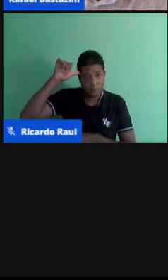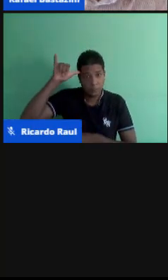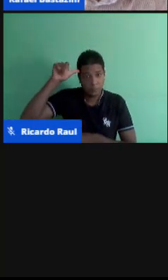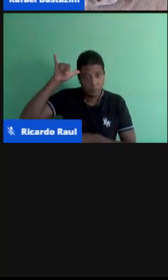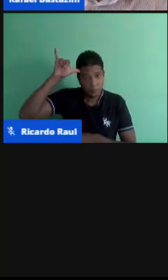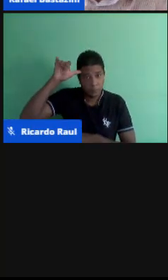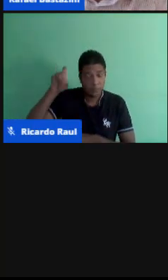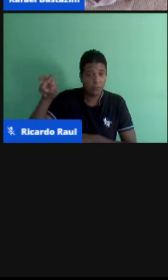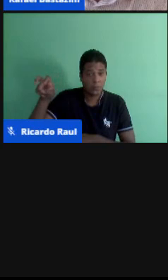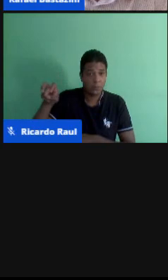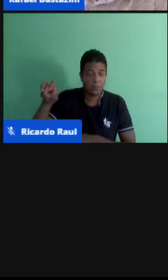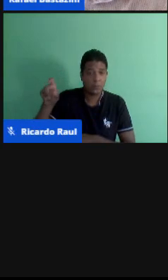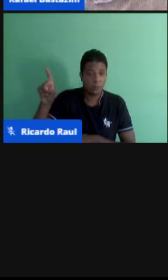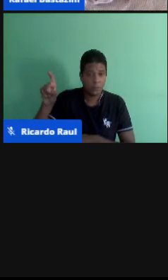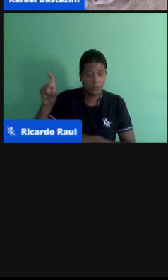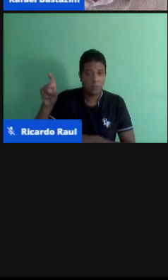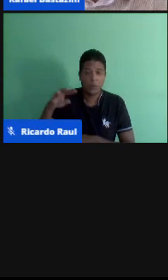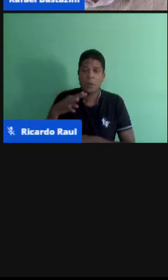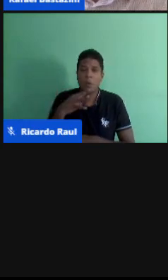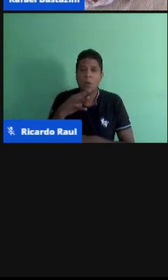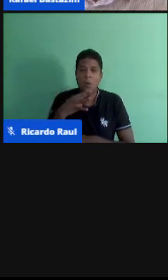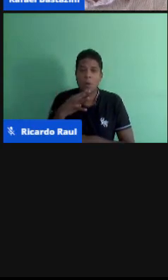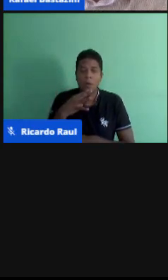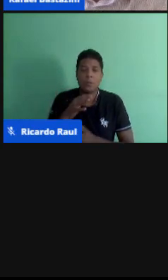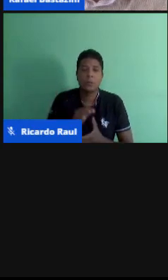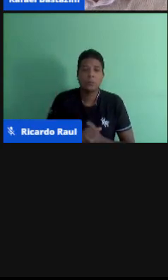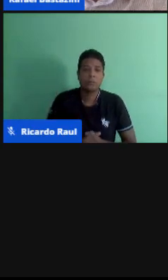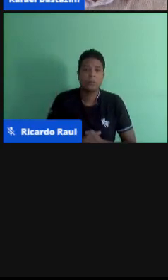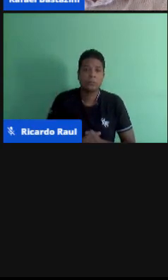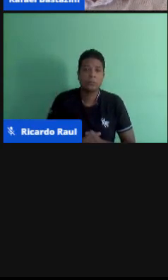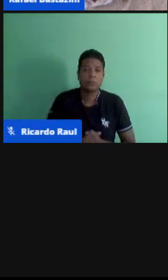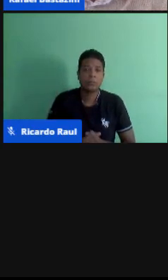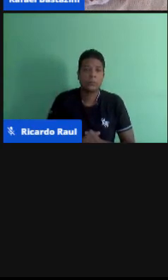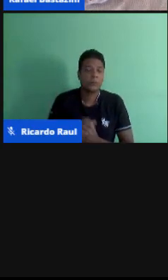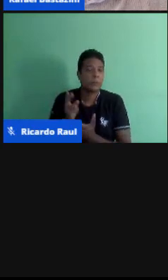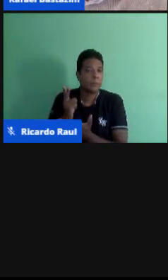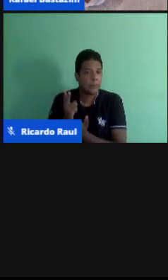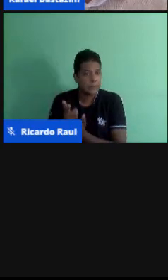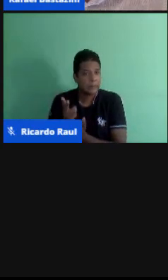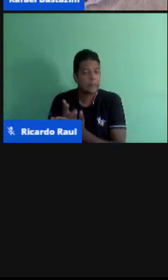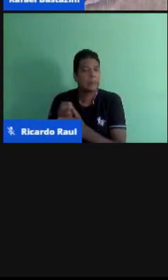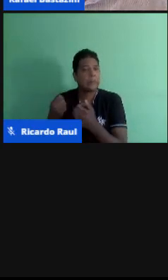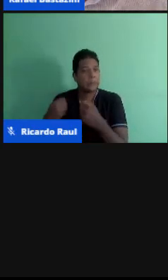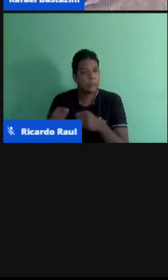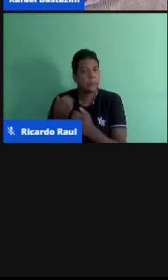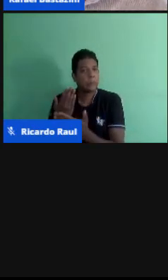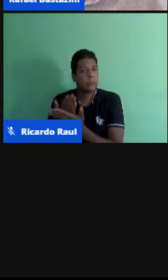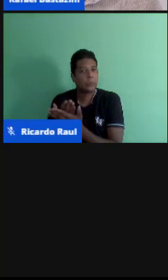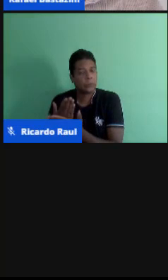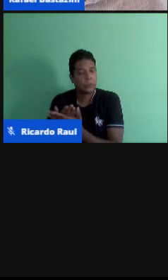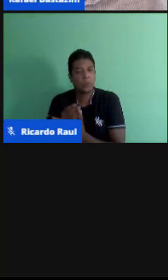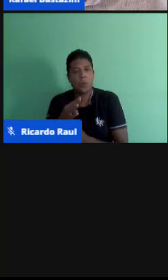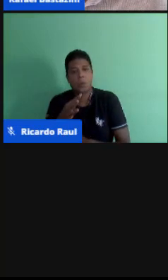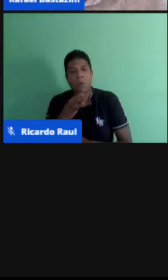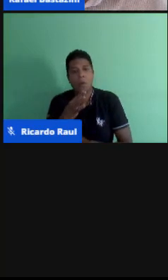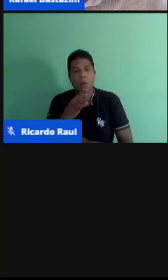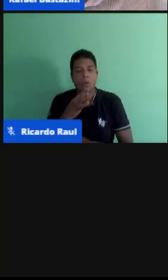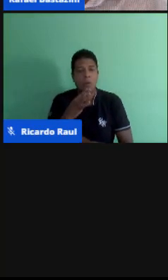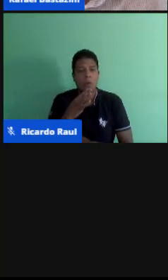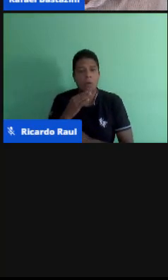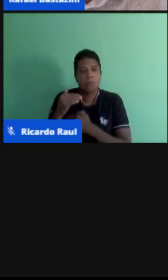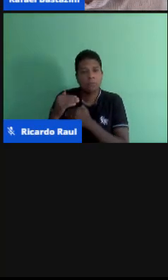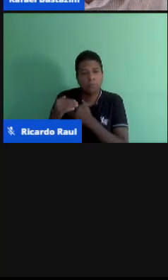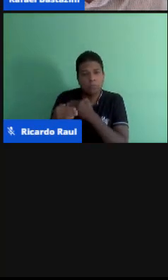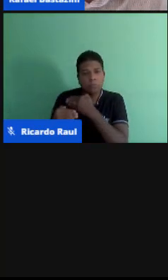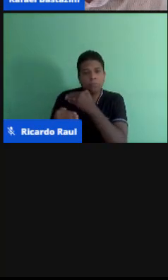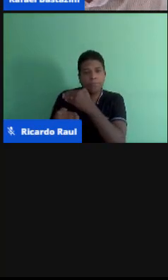aí a gente tem o nosso conhecimento, mais uma vez eu reforço, a gente tem sempre que estudar, a gente sabe ou conhece minimamente o processo